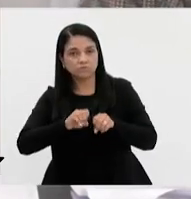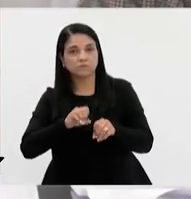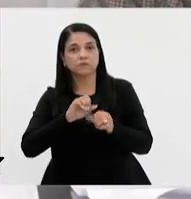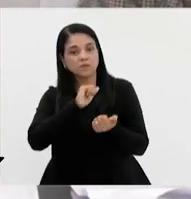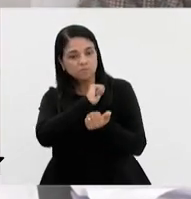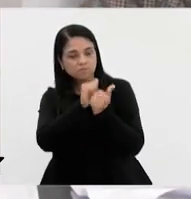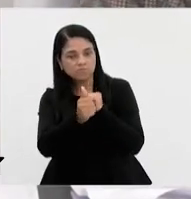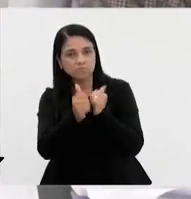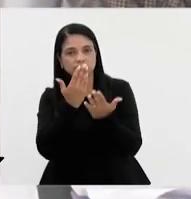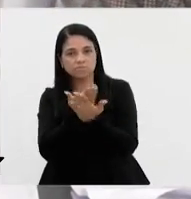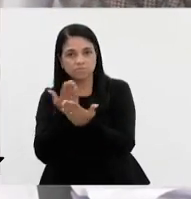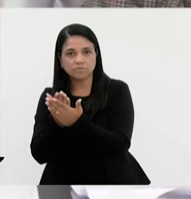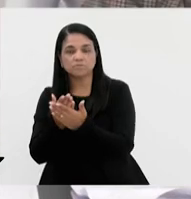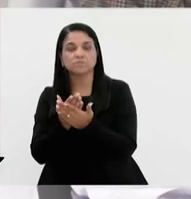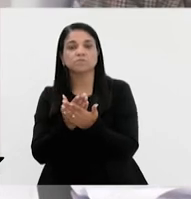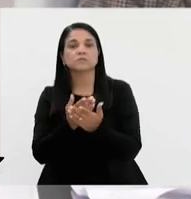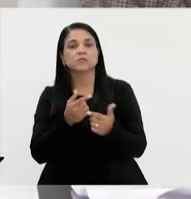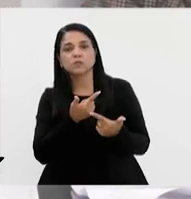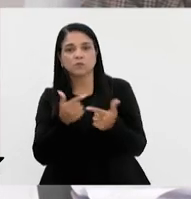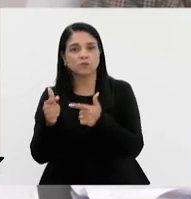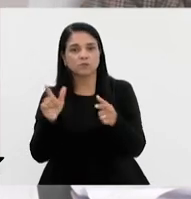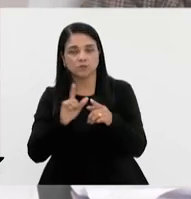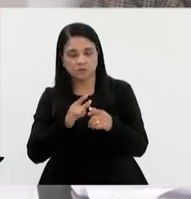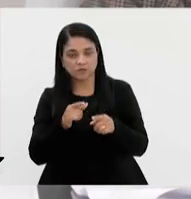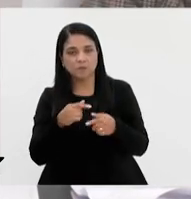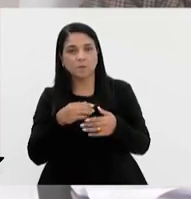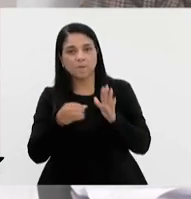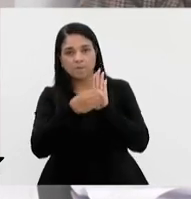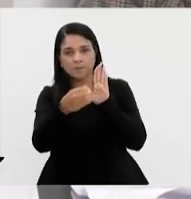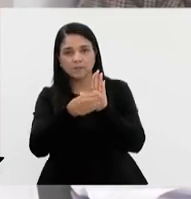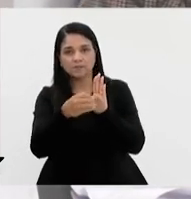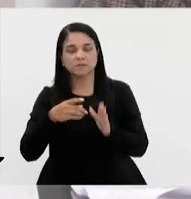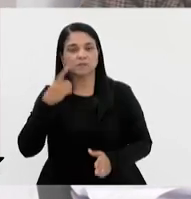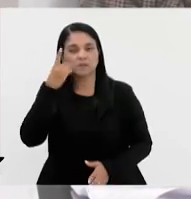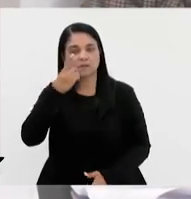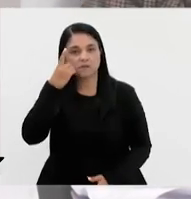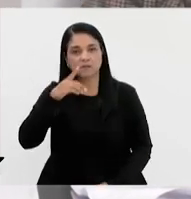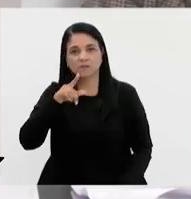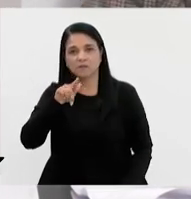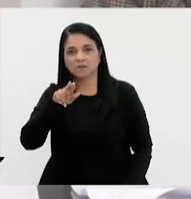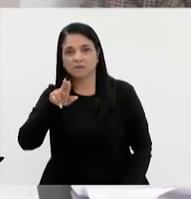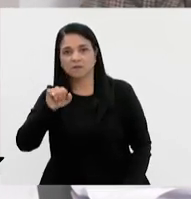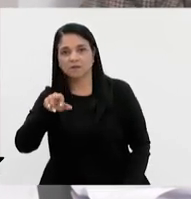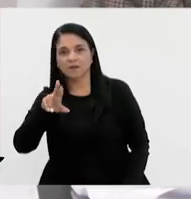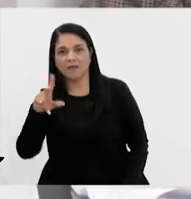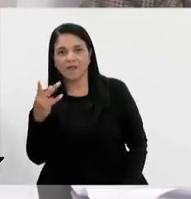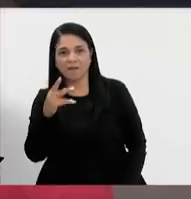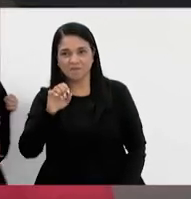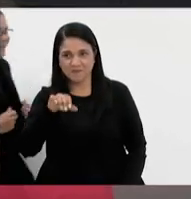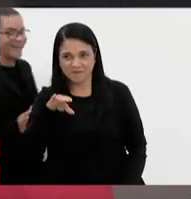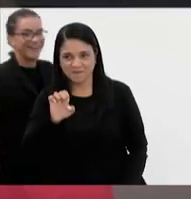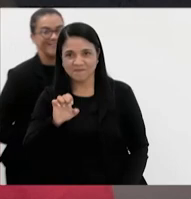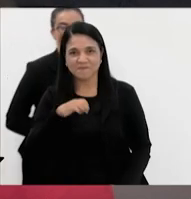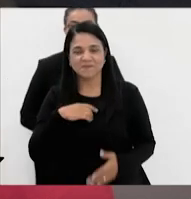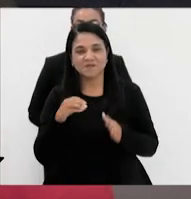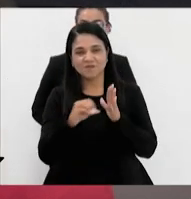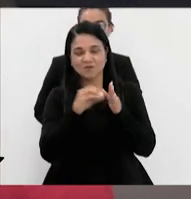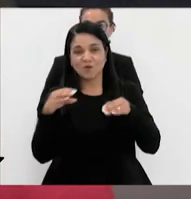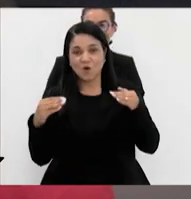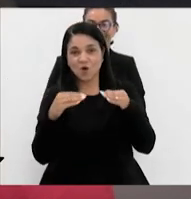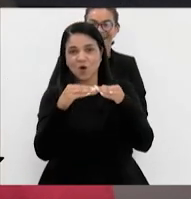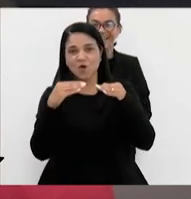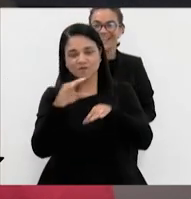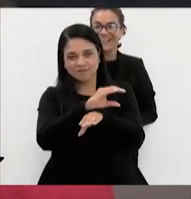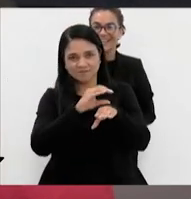comunidades fluminenses e da Outras Providências. Para parecer, deputado Guilherme Delaroli. Pela constitucionalidade com emendas. Em